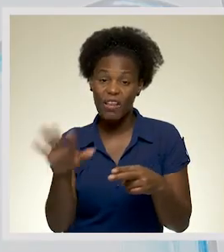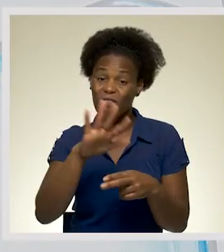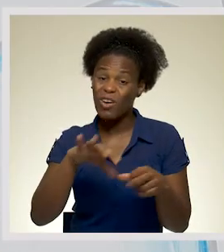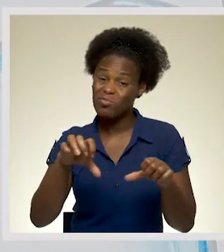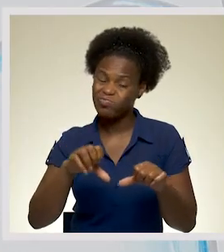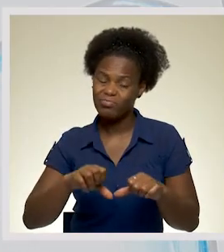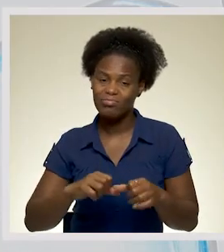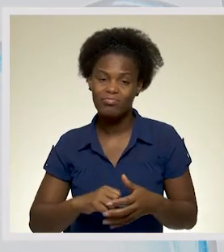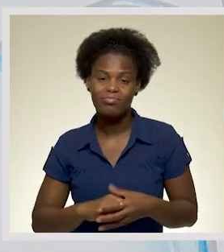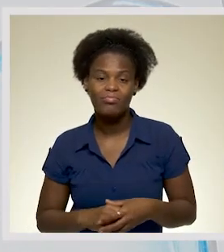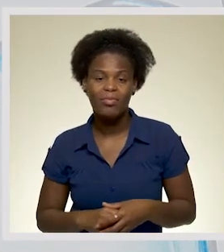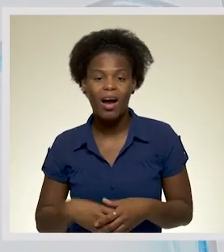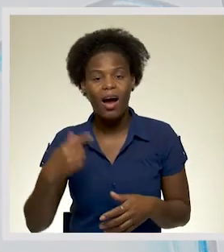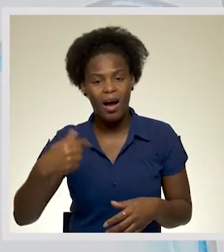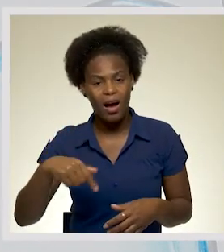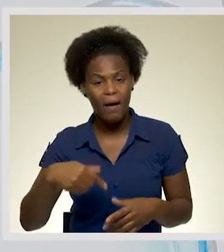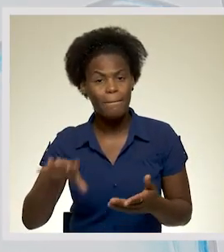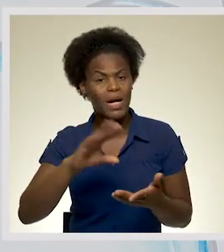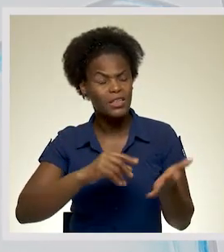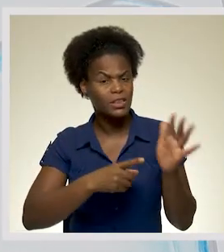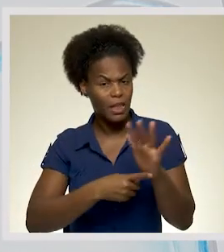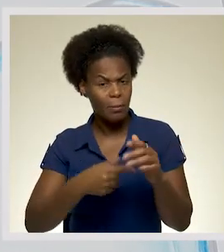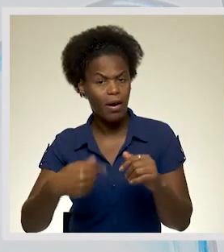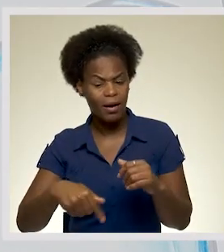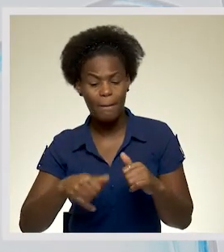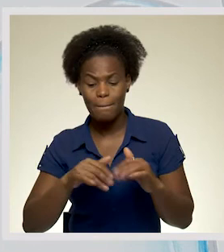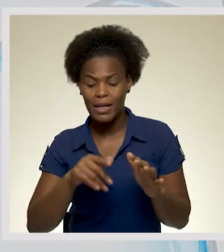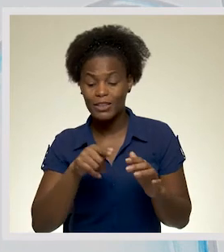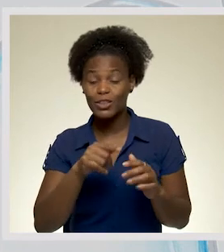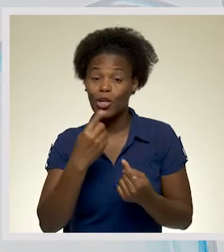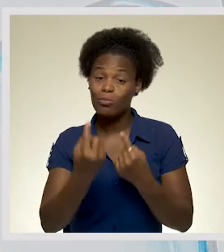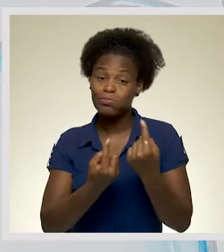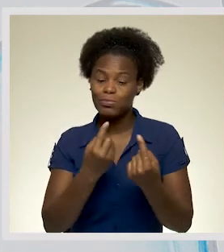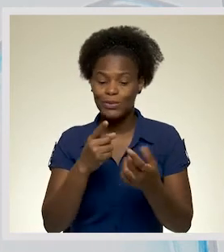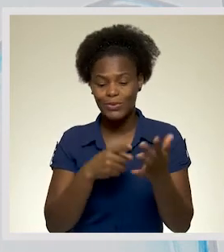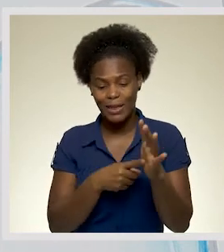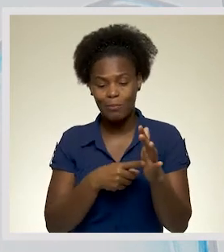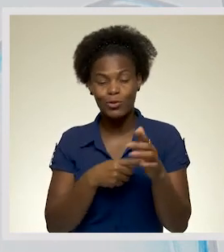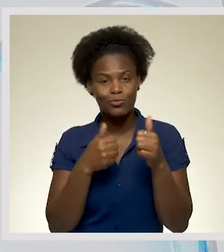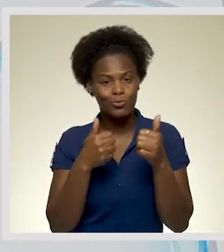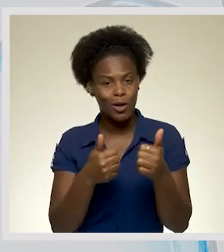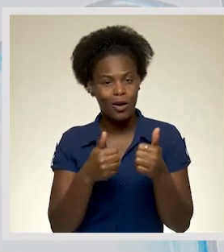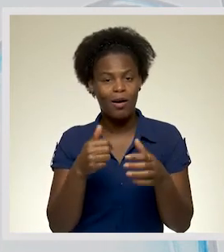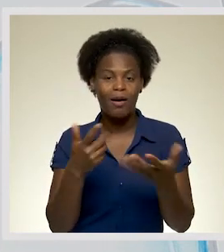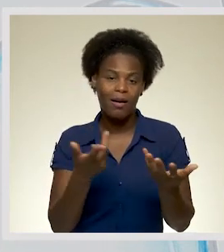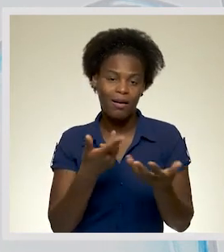Existem mais exemplos, mas estes são um dos exemplos corretos do nosso exercício.